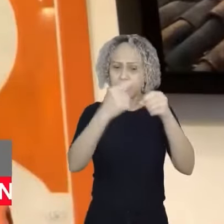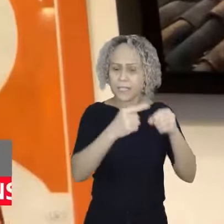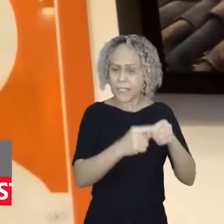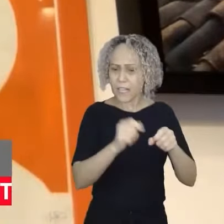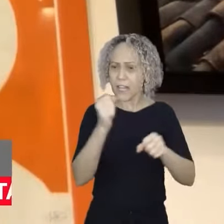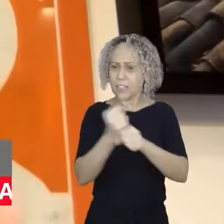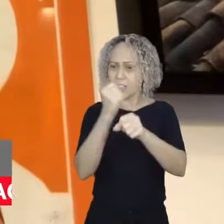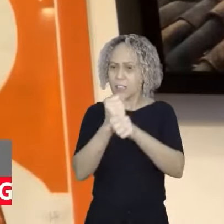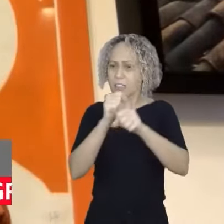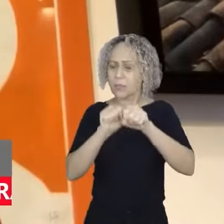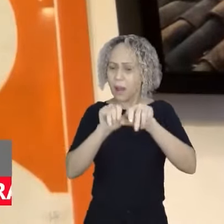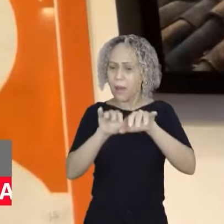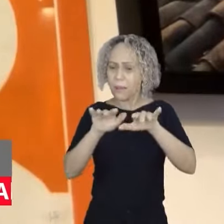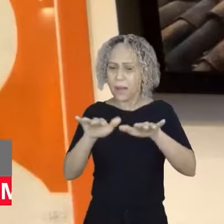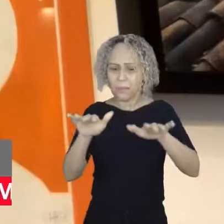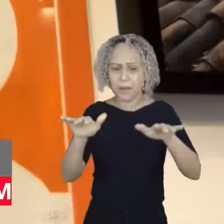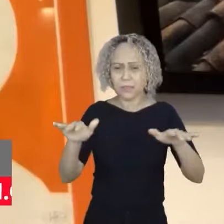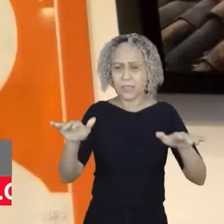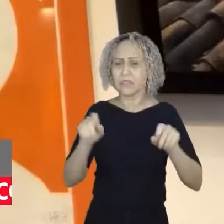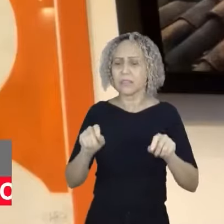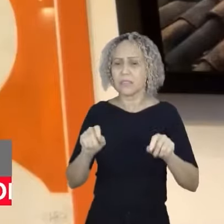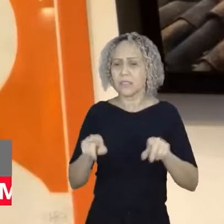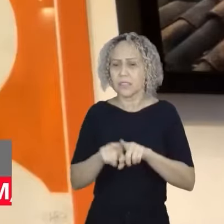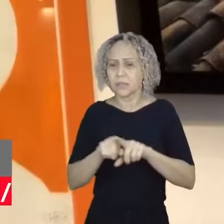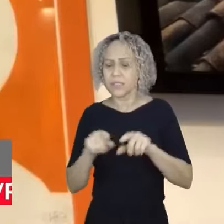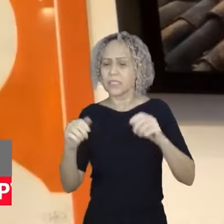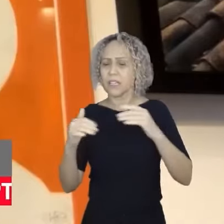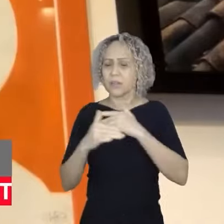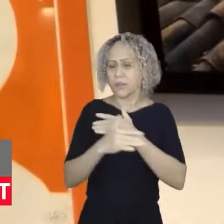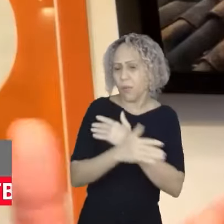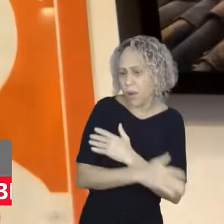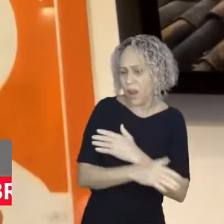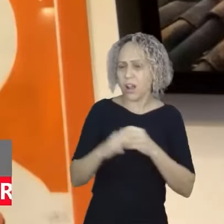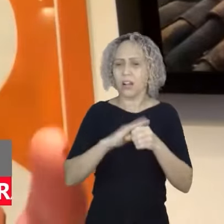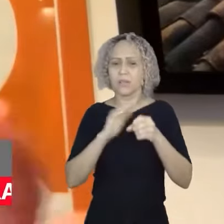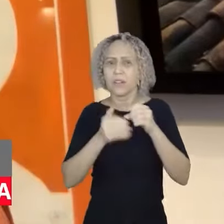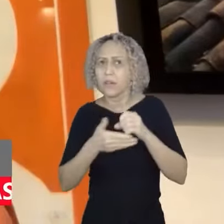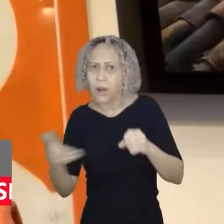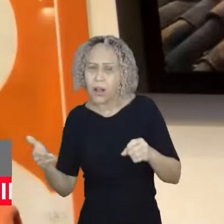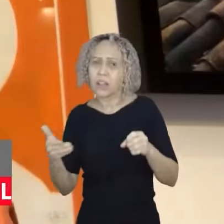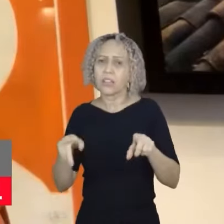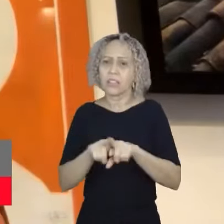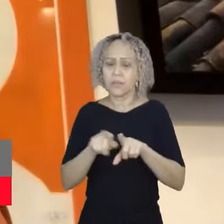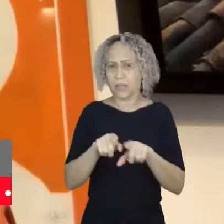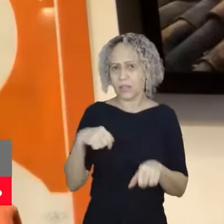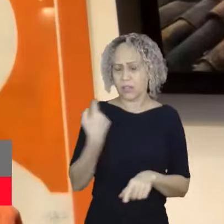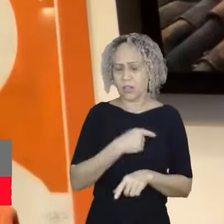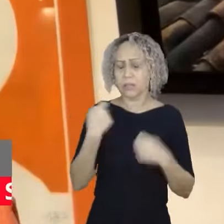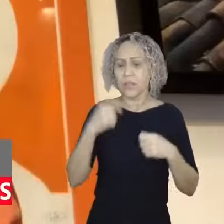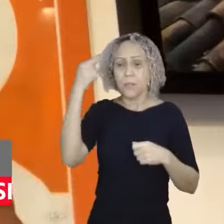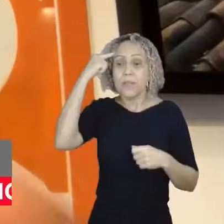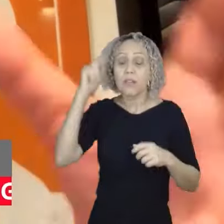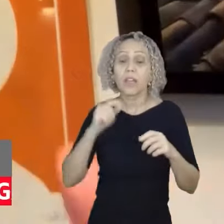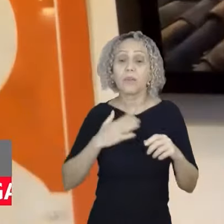melhoria habitacional associada à produção de novas moradias. A gente não pode pensar o Minha Casa Minha Vida, os condomínios de Minha